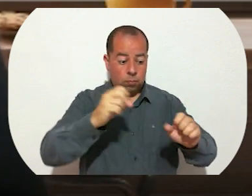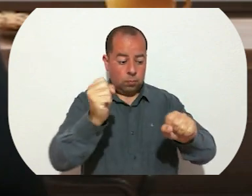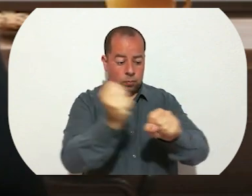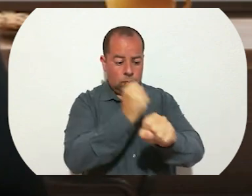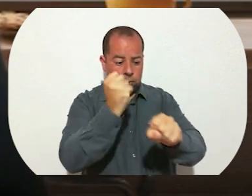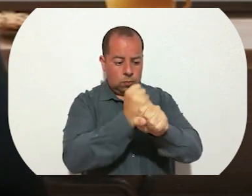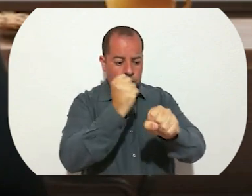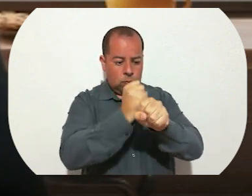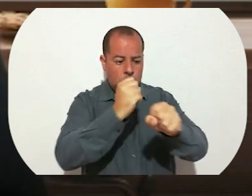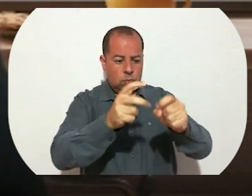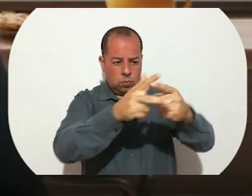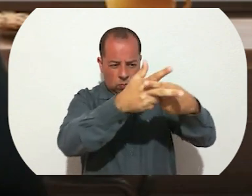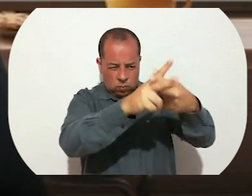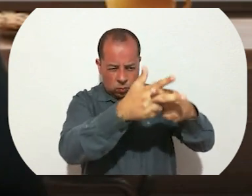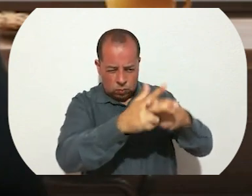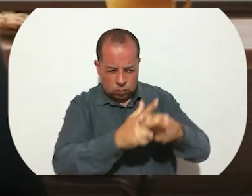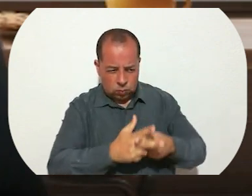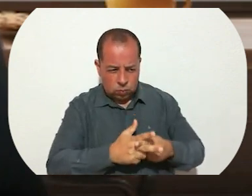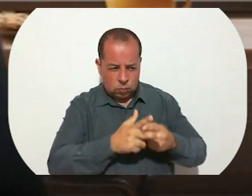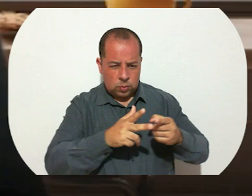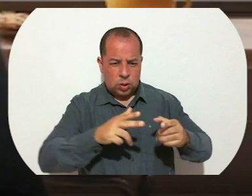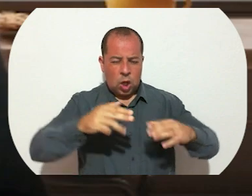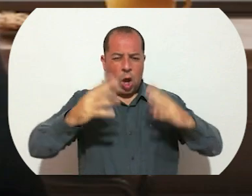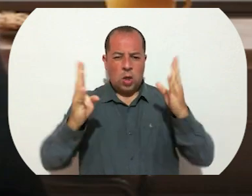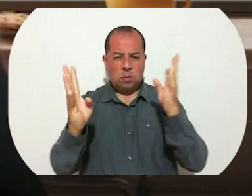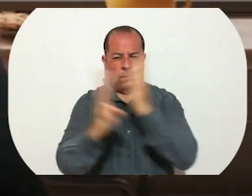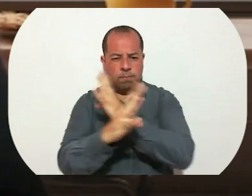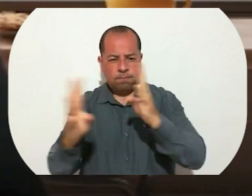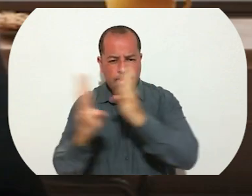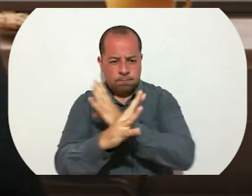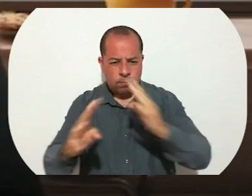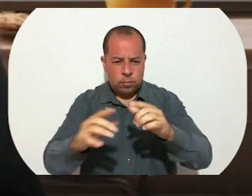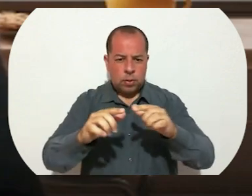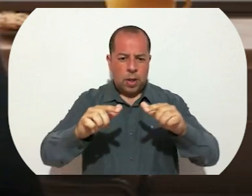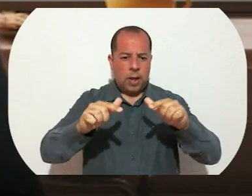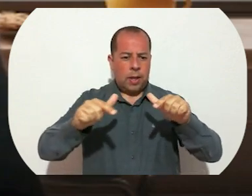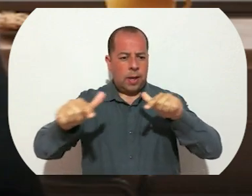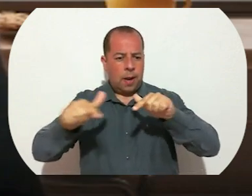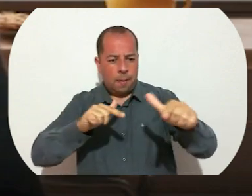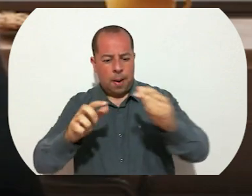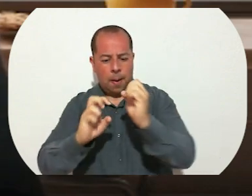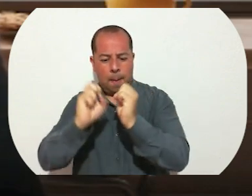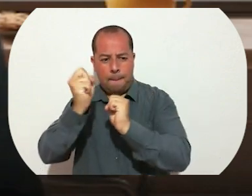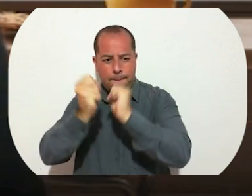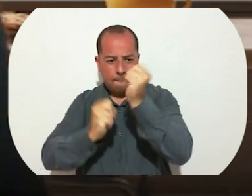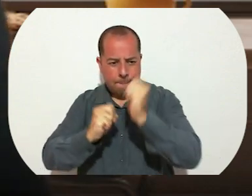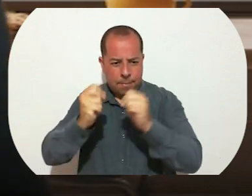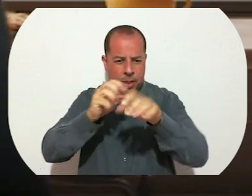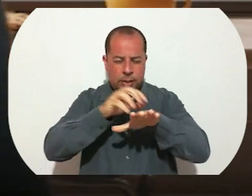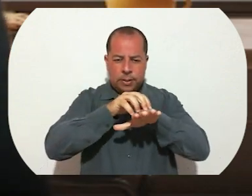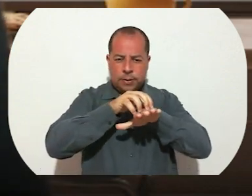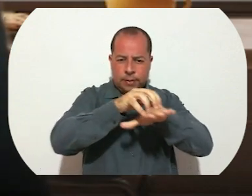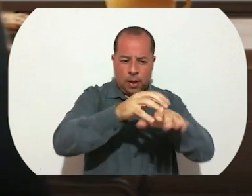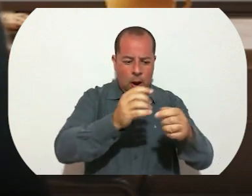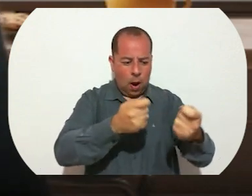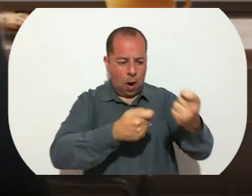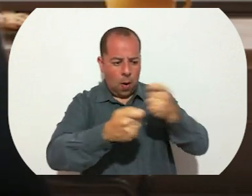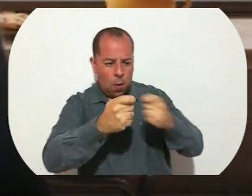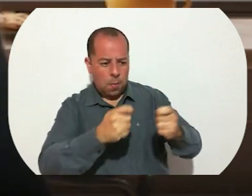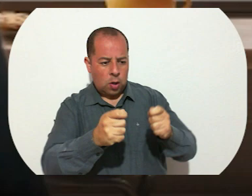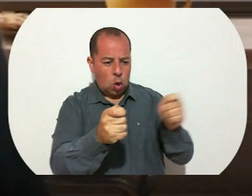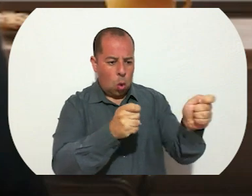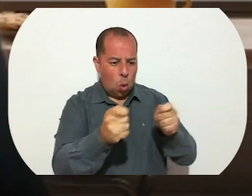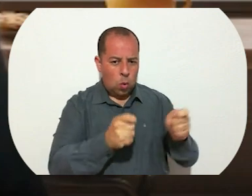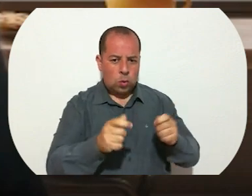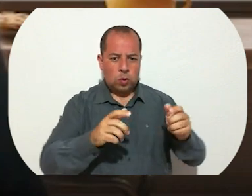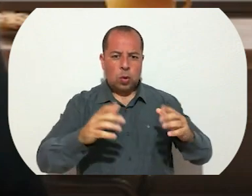pode atuar na construção e na manutenção de vias. Em concessionárias, ele pode realizar a administração